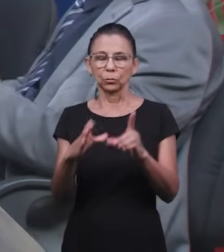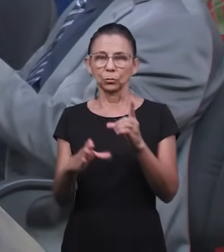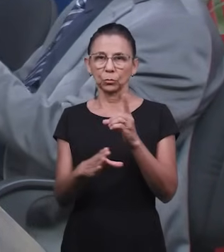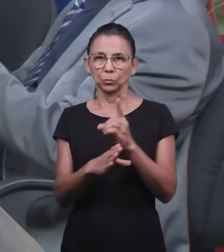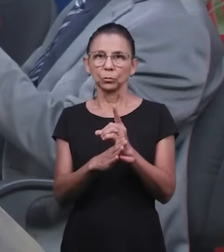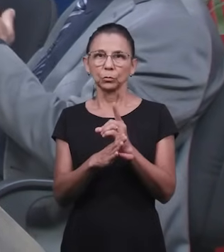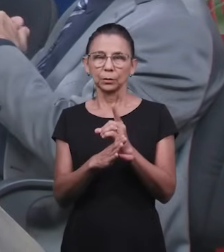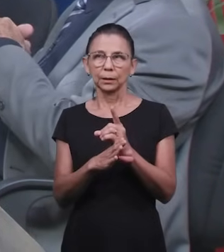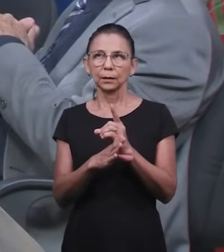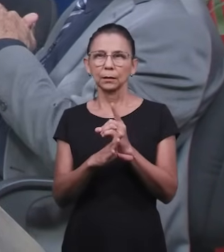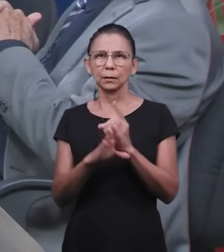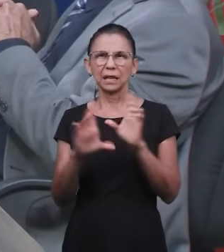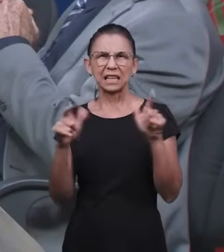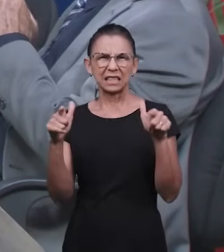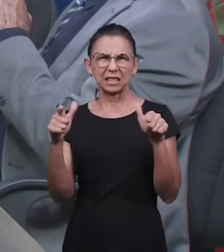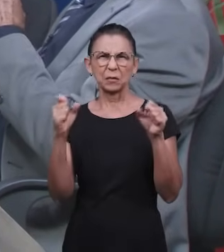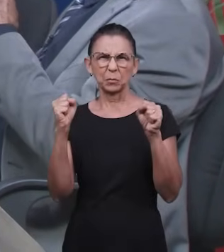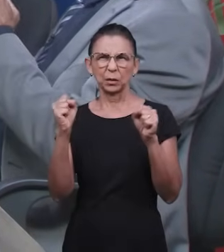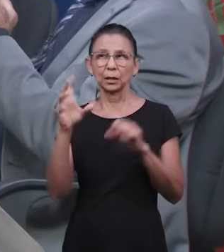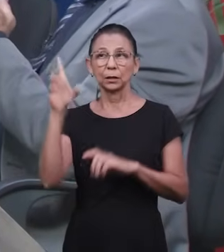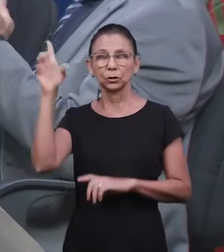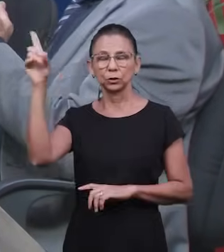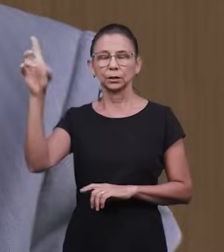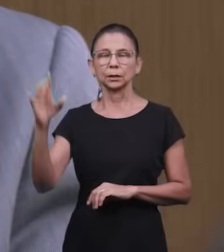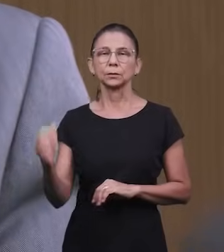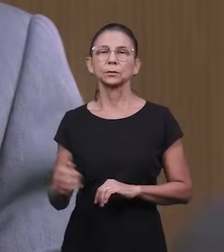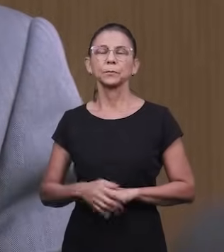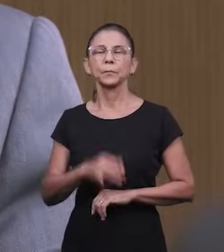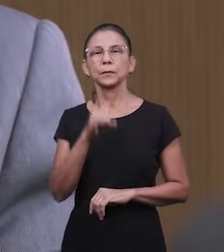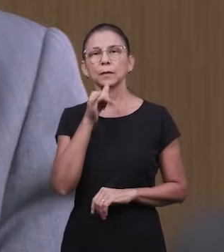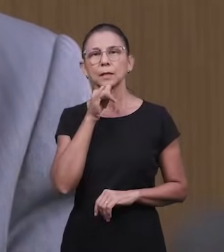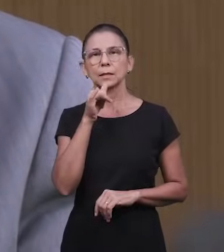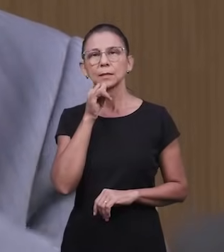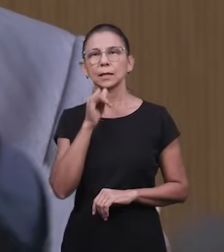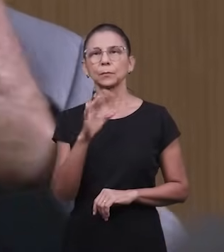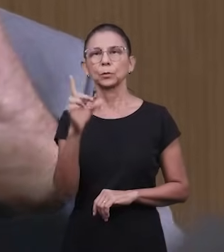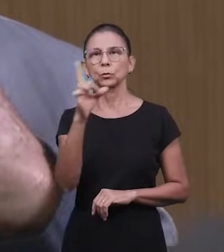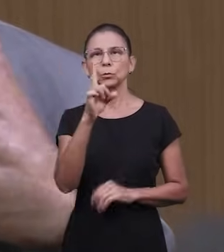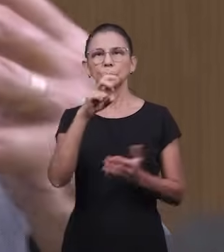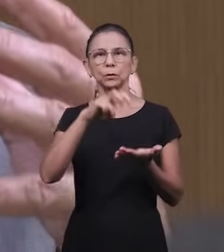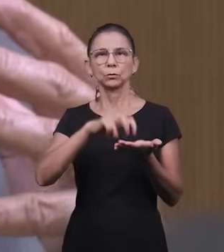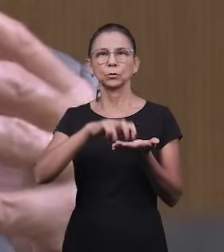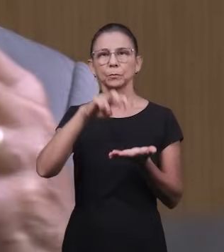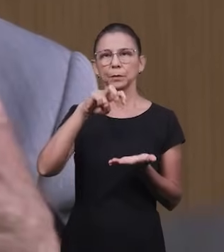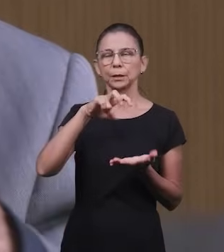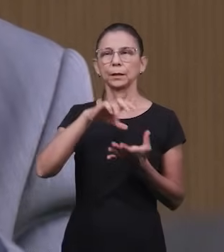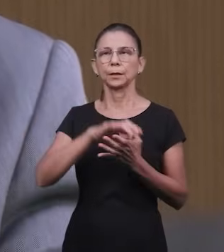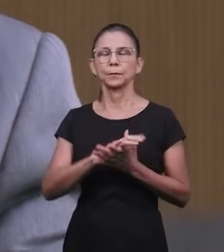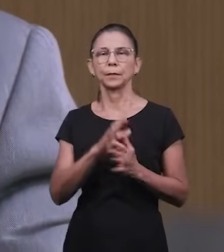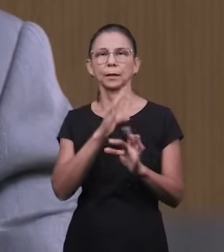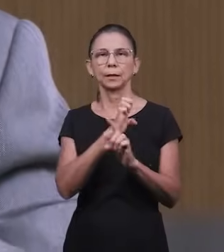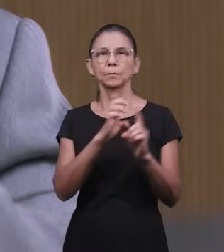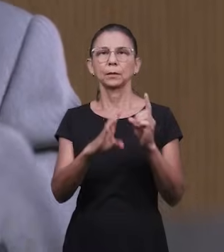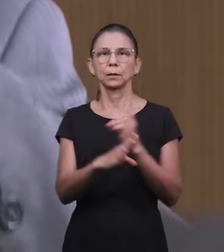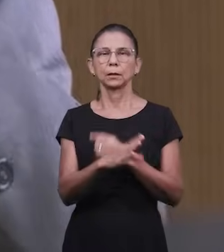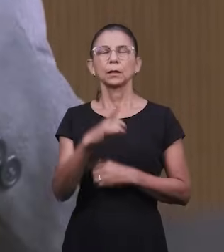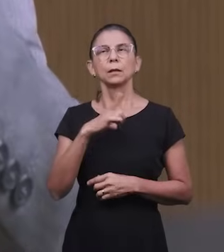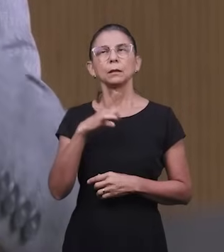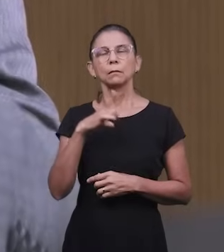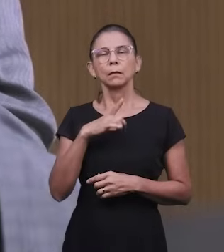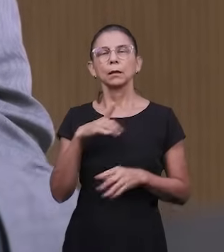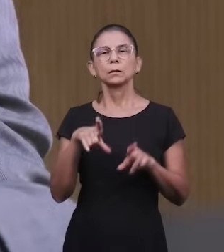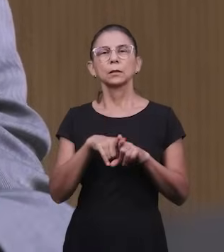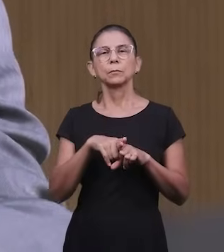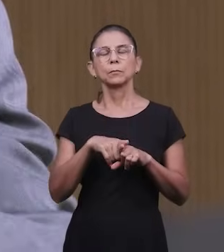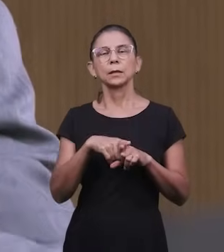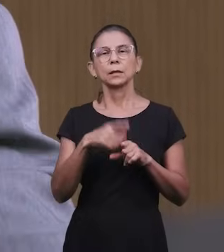Por exemplo, no domingo de manhã, dependendo do assunto que é tratado, vem aquelas sugestões de mensagem, aí o pastor já vai entregar